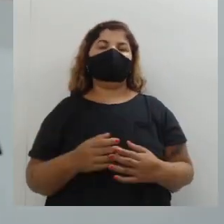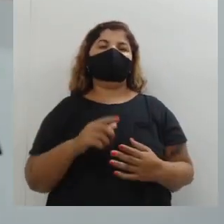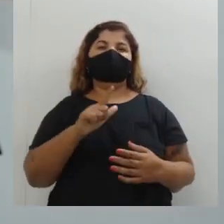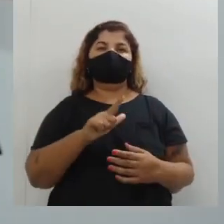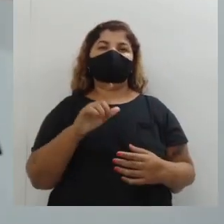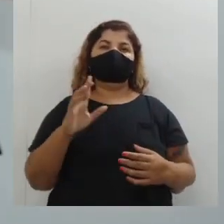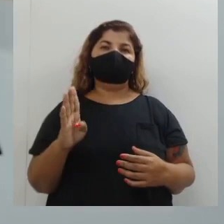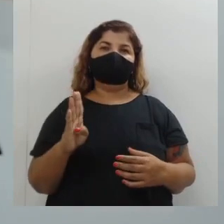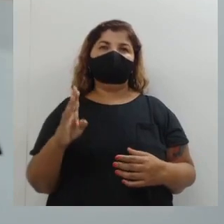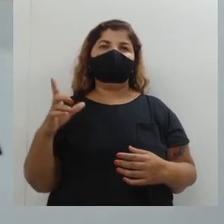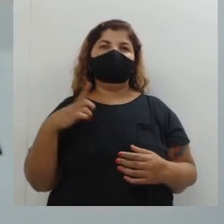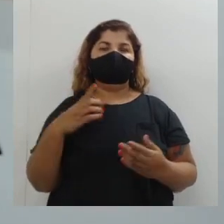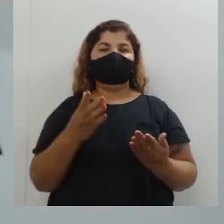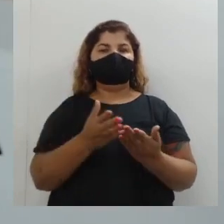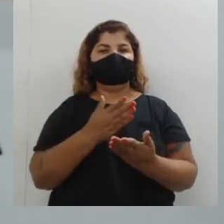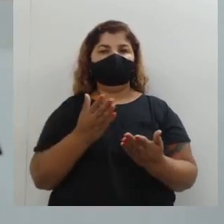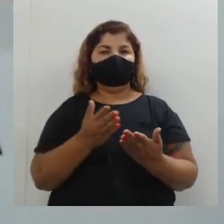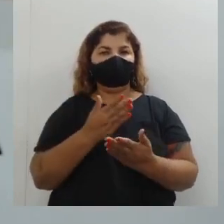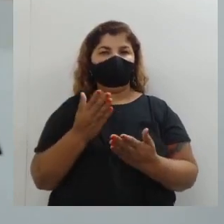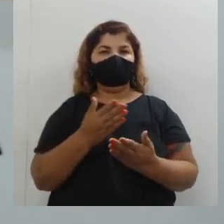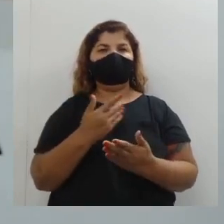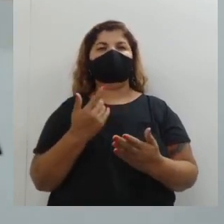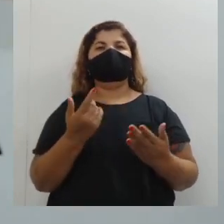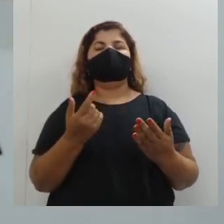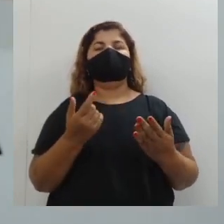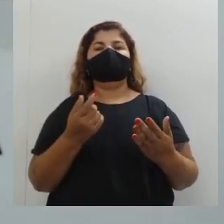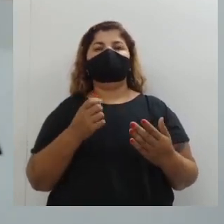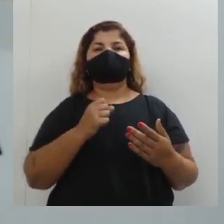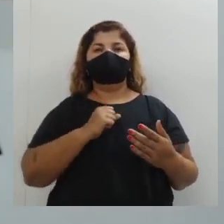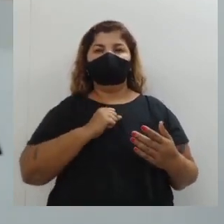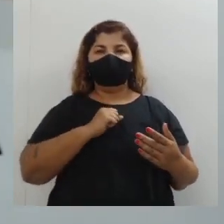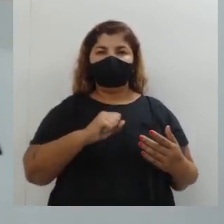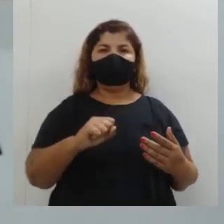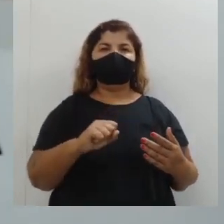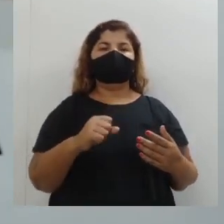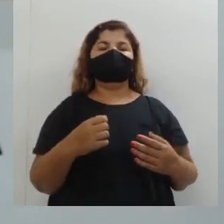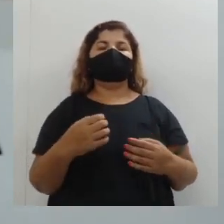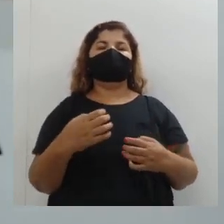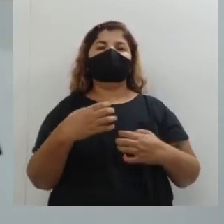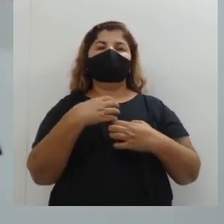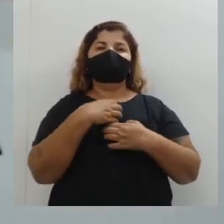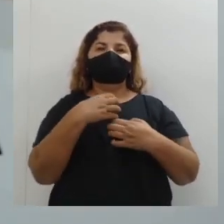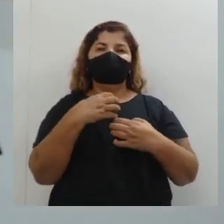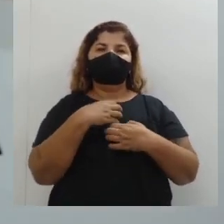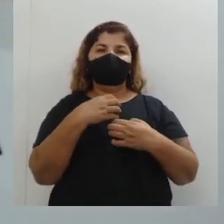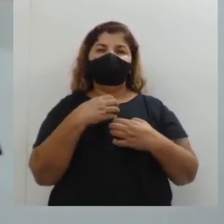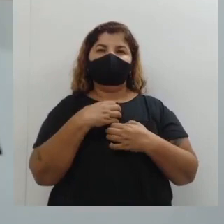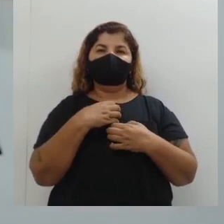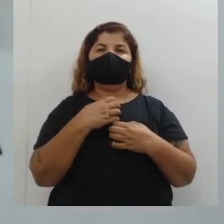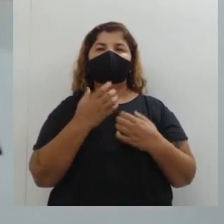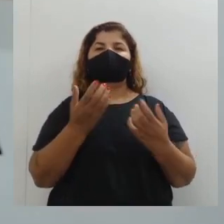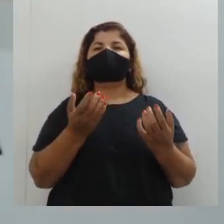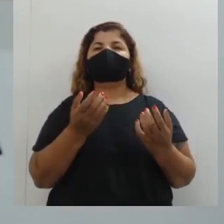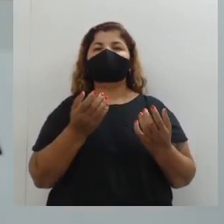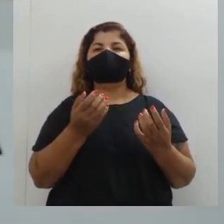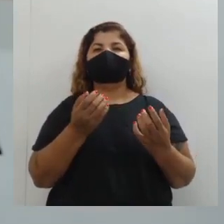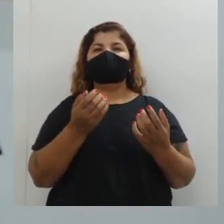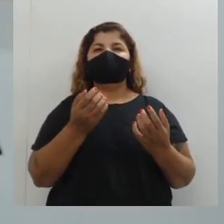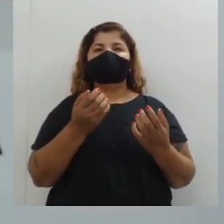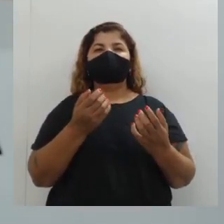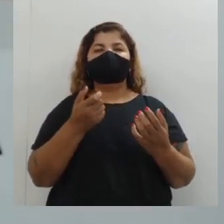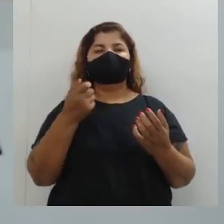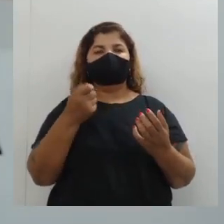teve uma obra marcada pela denúncia, né, pelo sentimento de nacionalismo, até num tom de